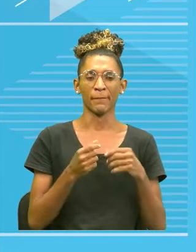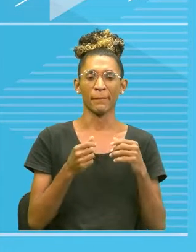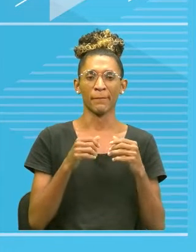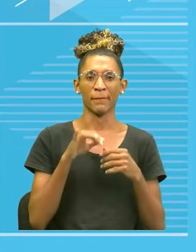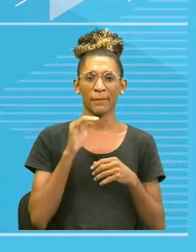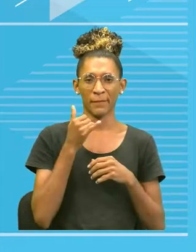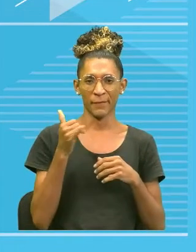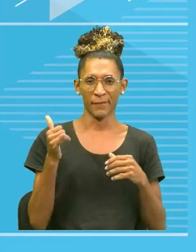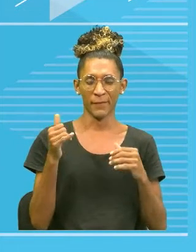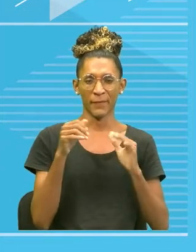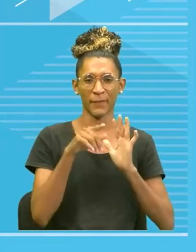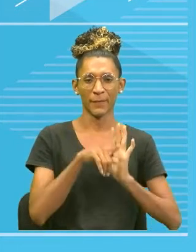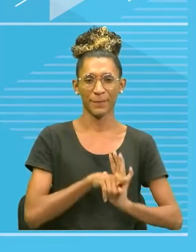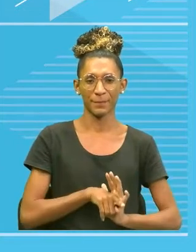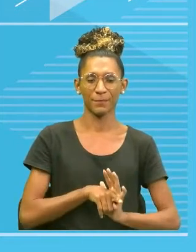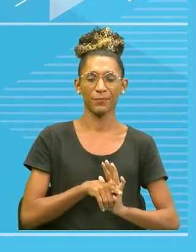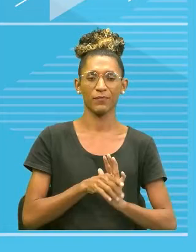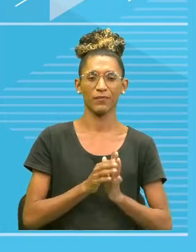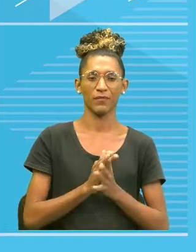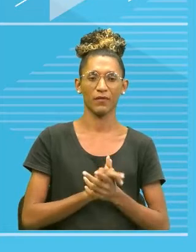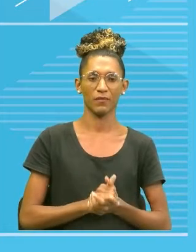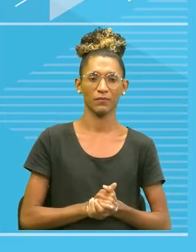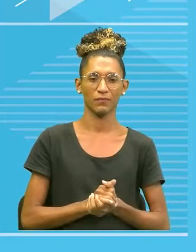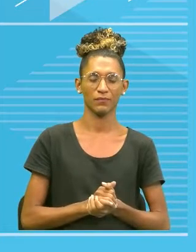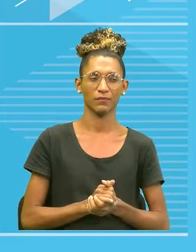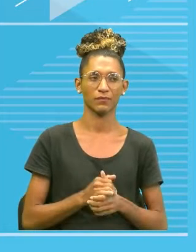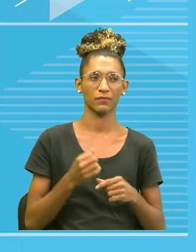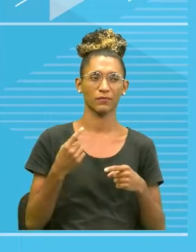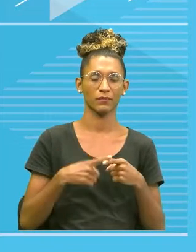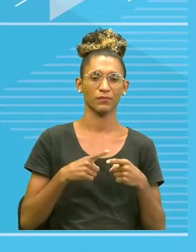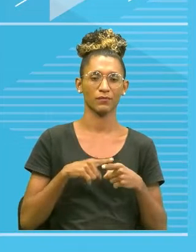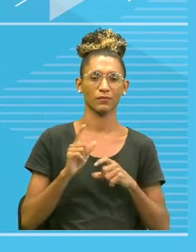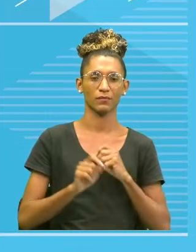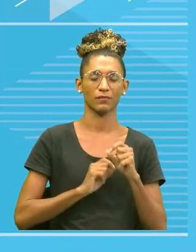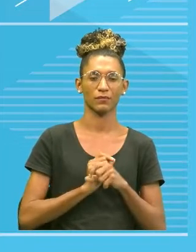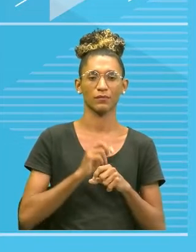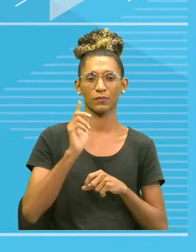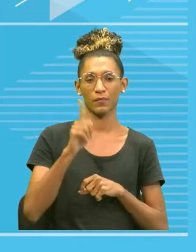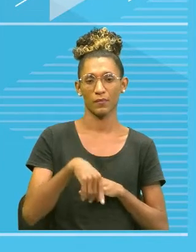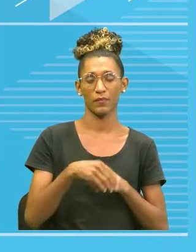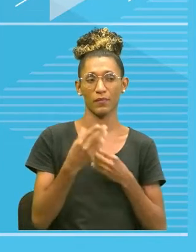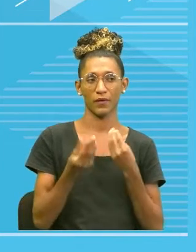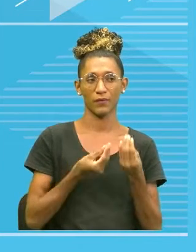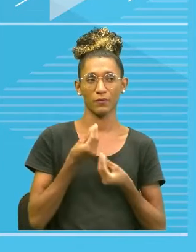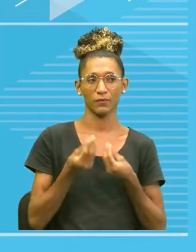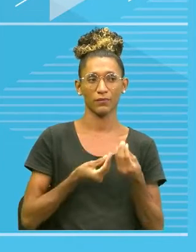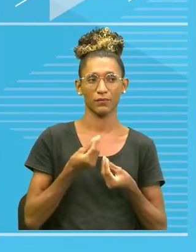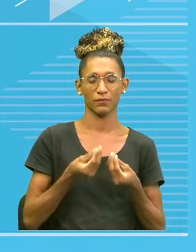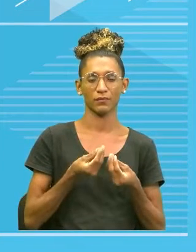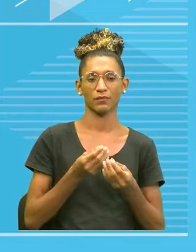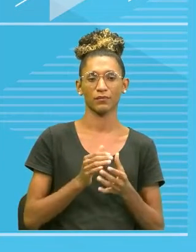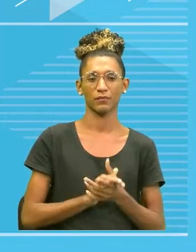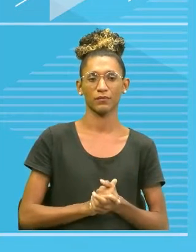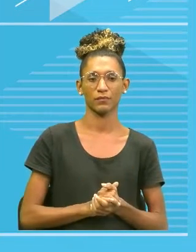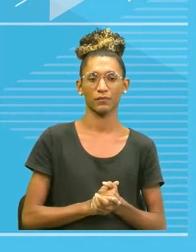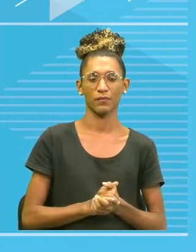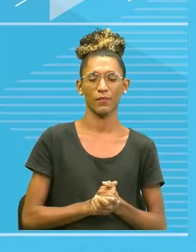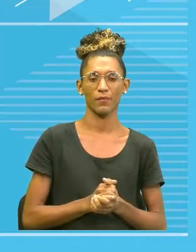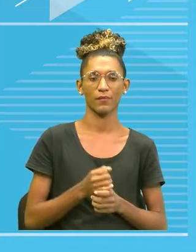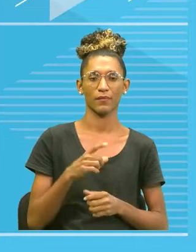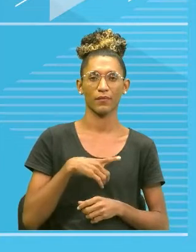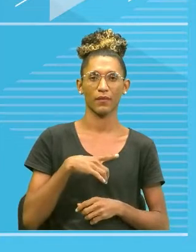bom? Esse trabalho é menor do que zero. Justamente porque eu tenho uma compressão, ou seja, eu tenho